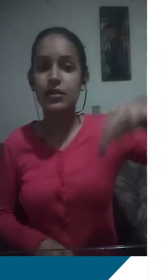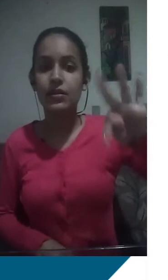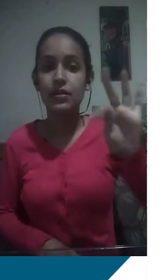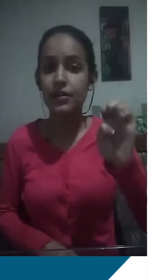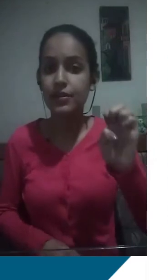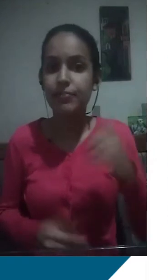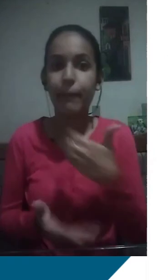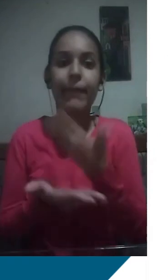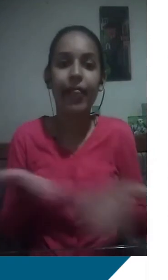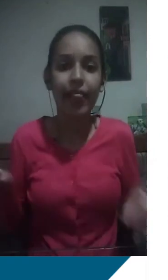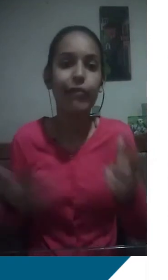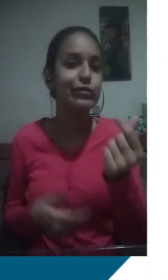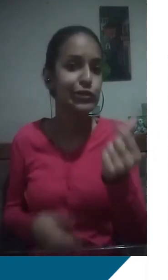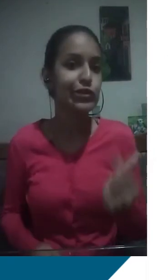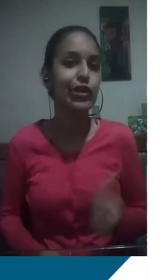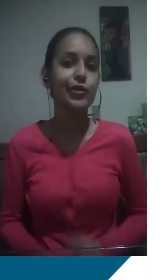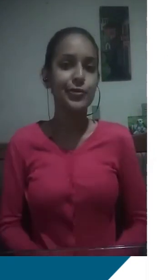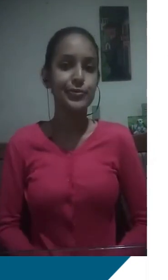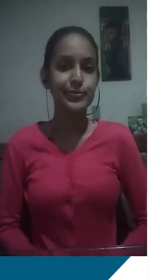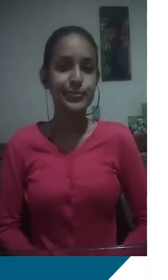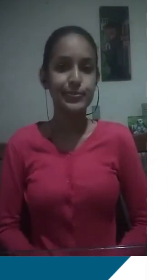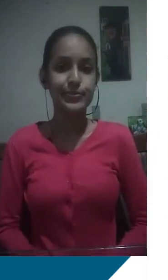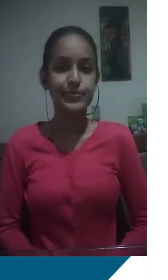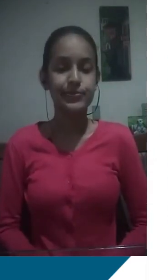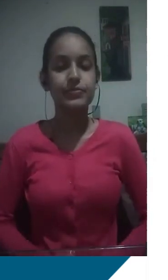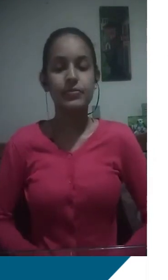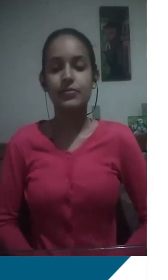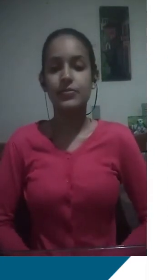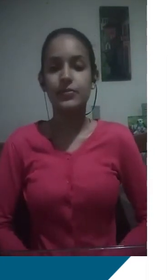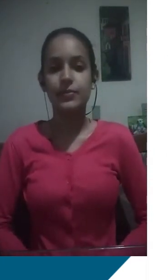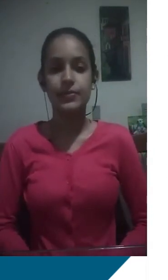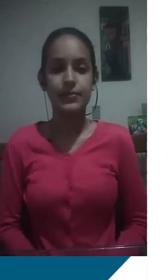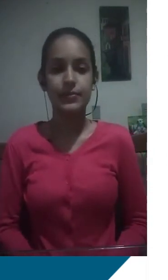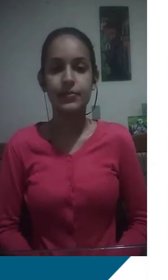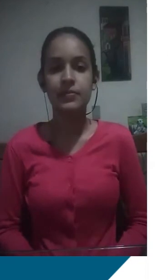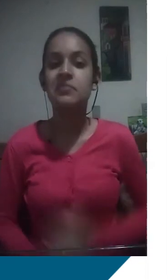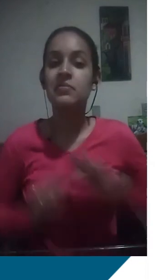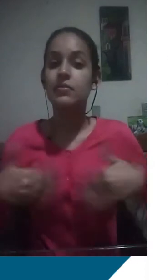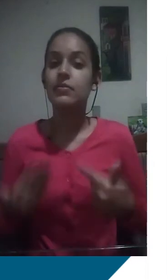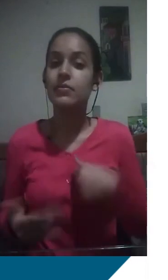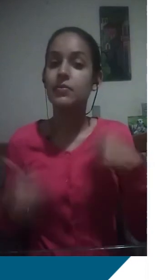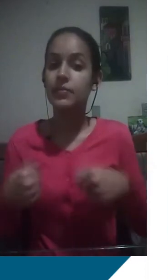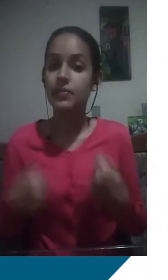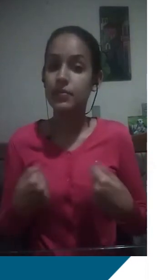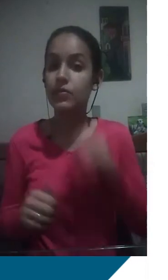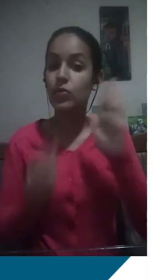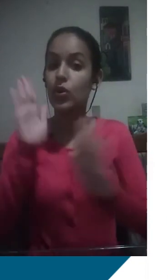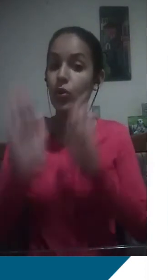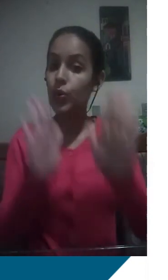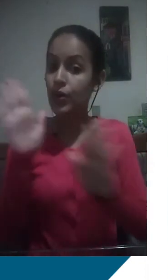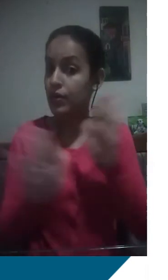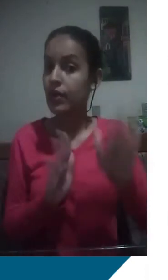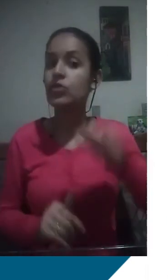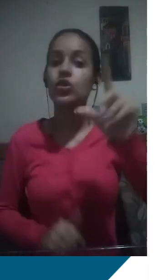Então, eu preciso tomar o cuidado para colocar um material aqui que tenha o coeficiente de dilatação